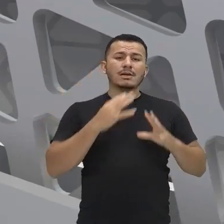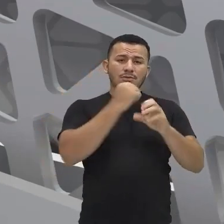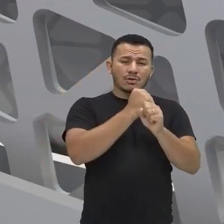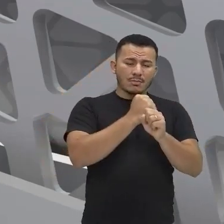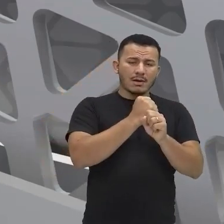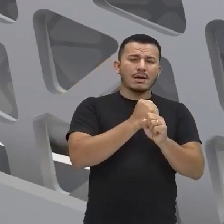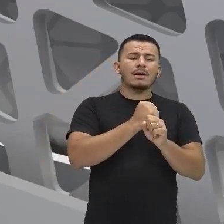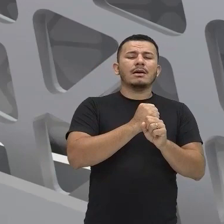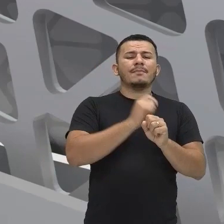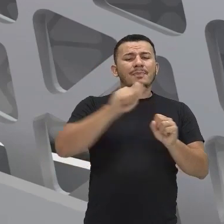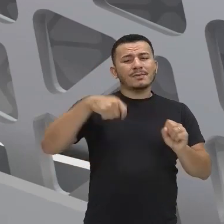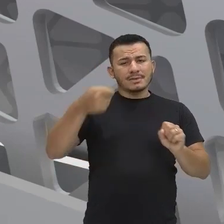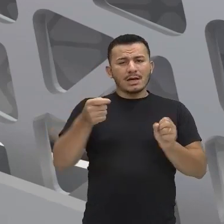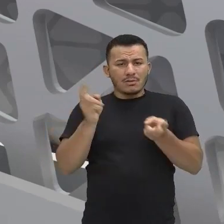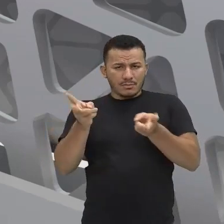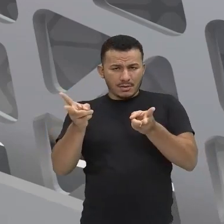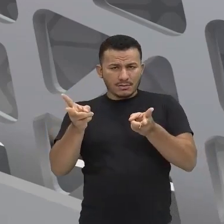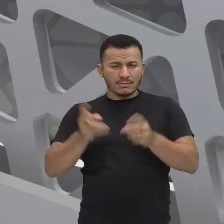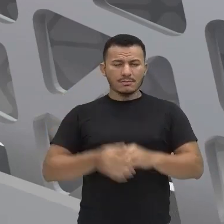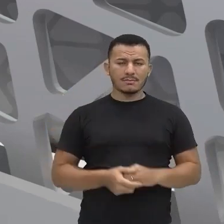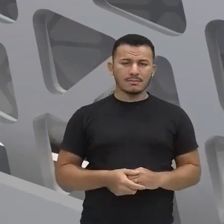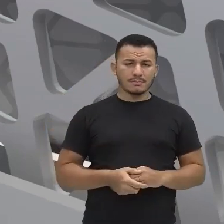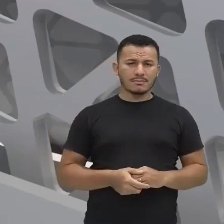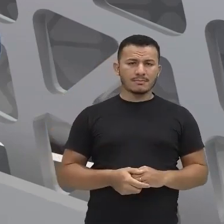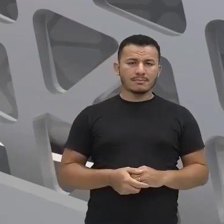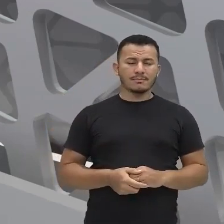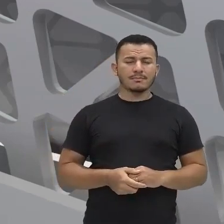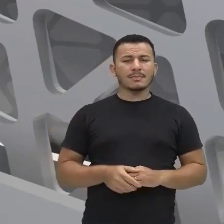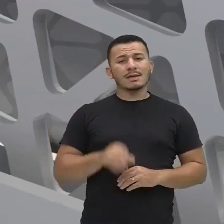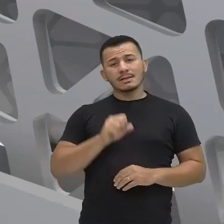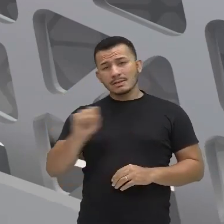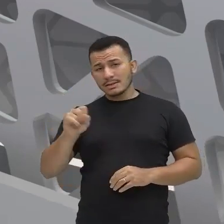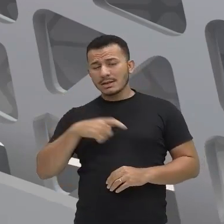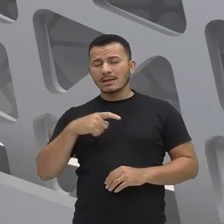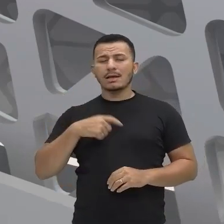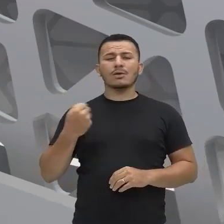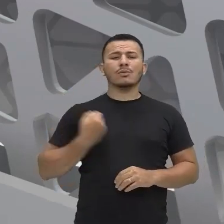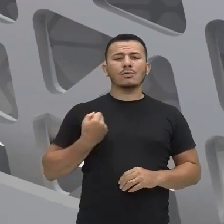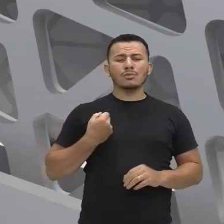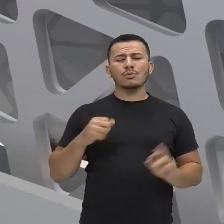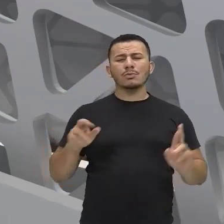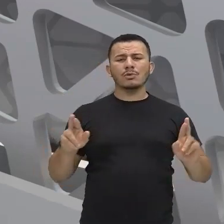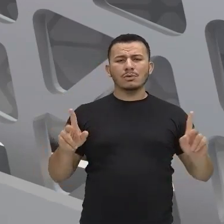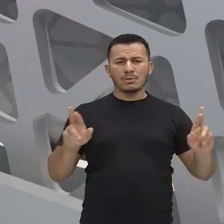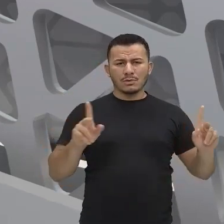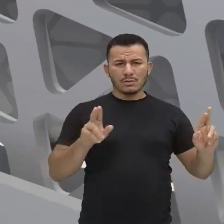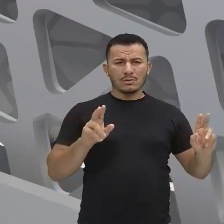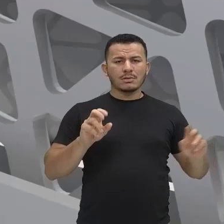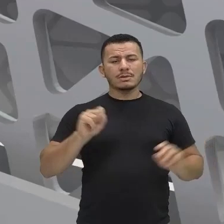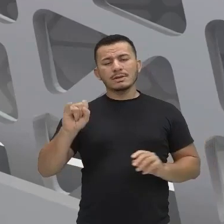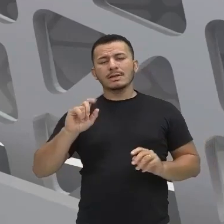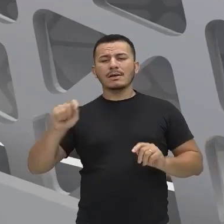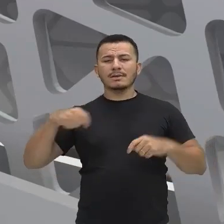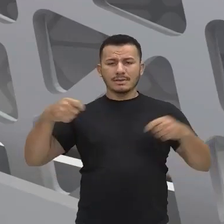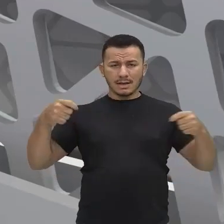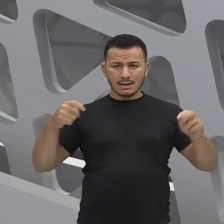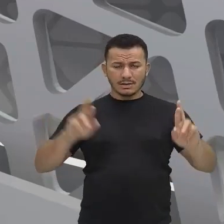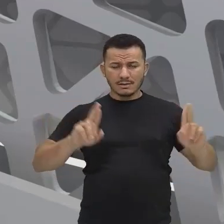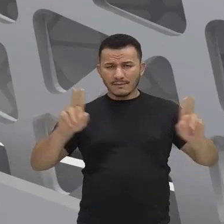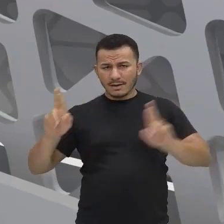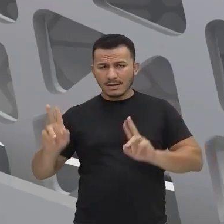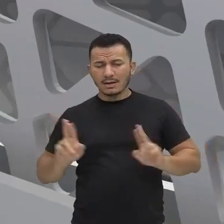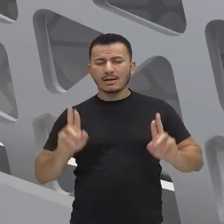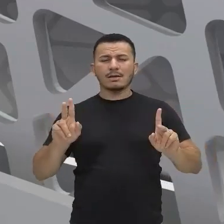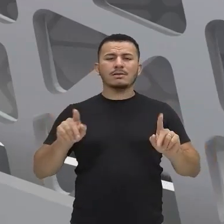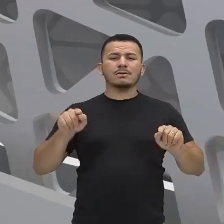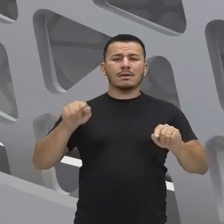repetir o mesmo sinal. Né? Fica simples. Agora, se os números são diferentes, aliás, se os sinais são